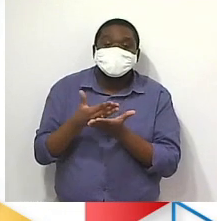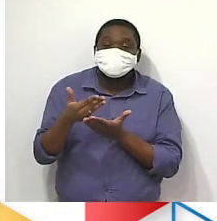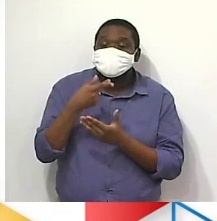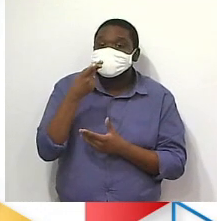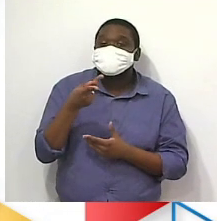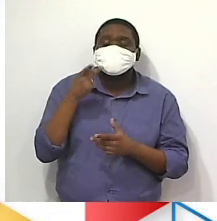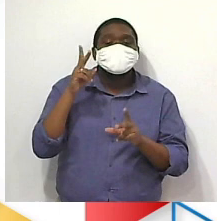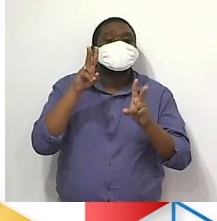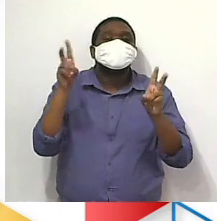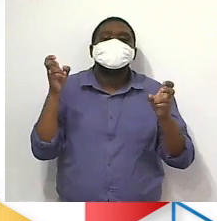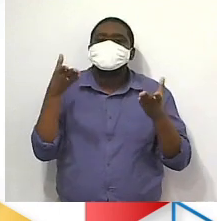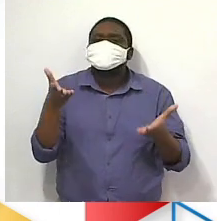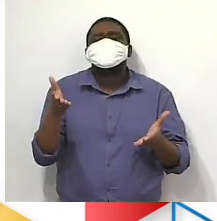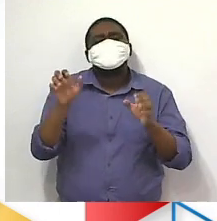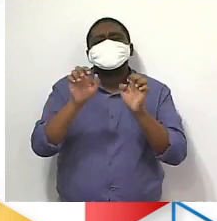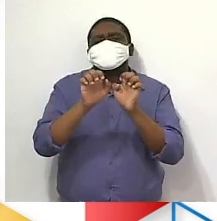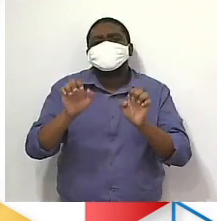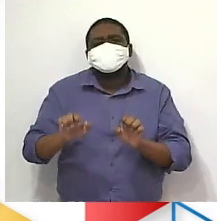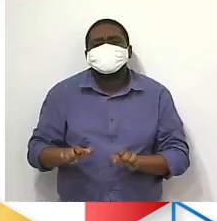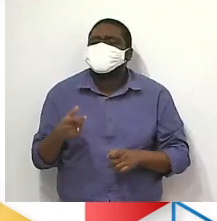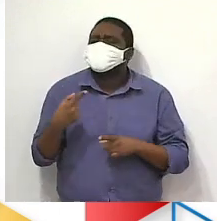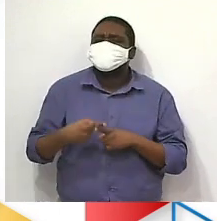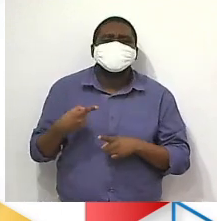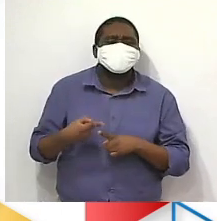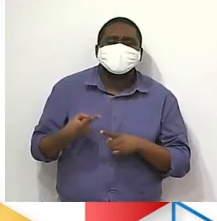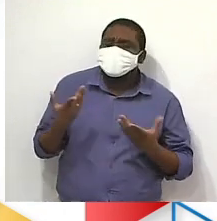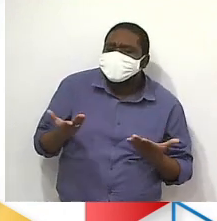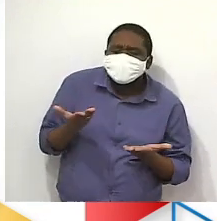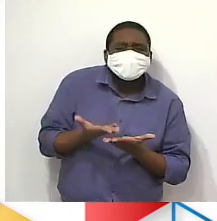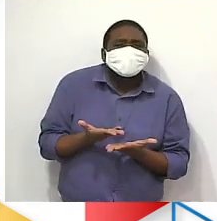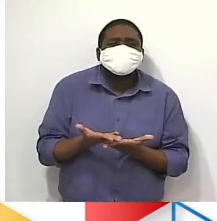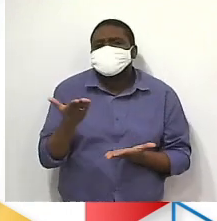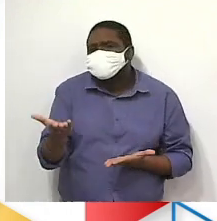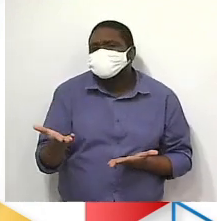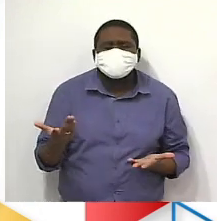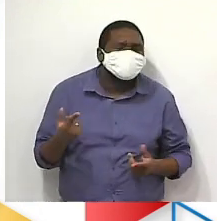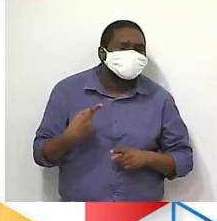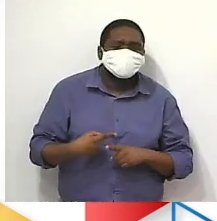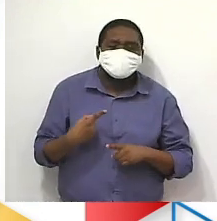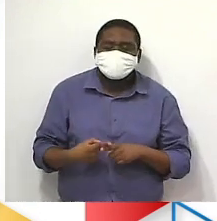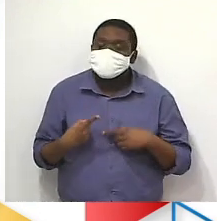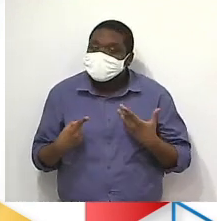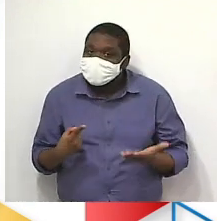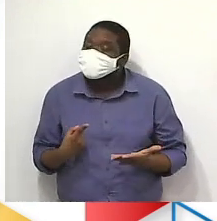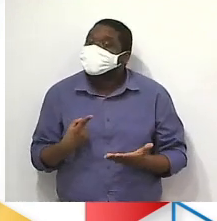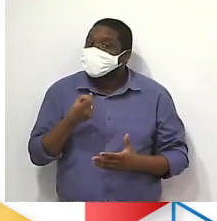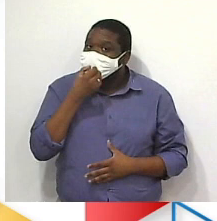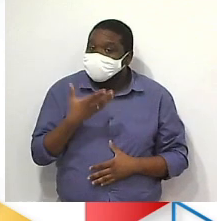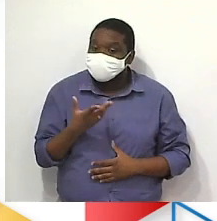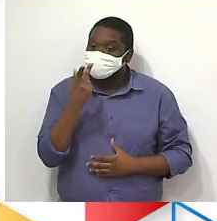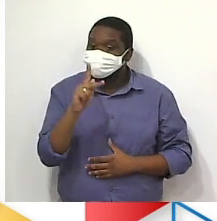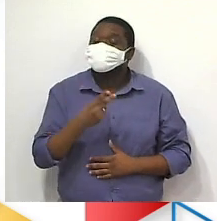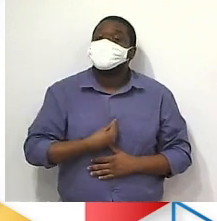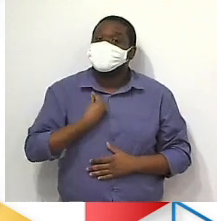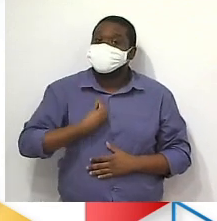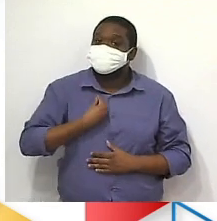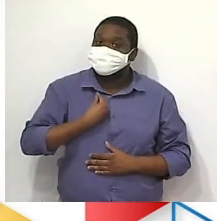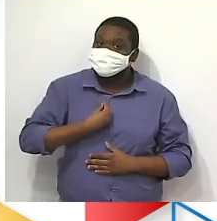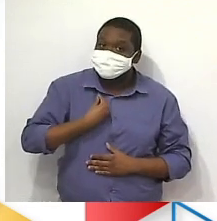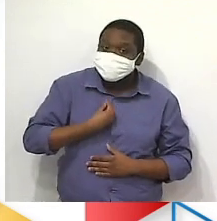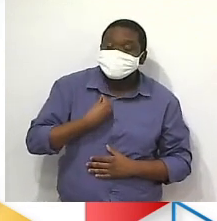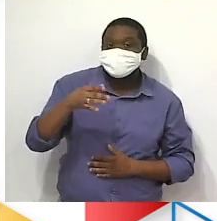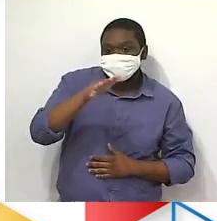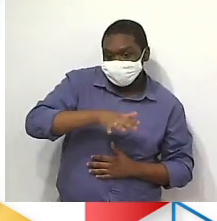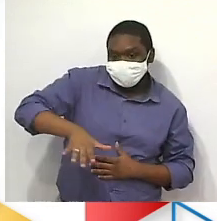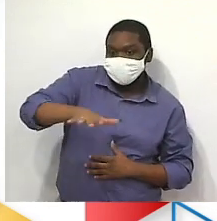sobre estruturas. Por que triângulo, professor? Para que estudar isso aí? Primeiro, vai servir para a tua vida de uma forma muito